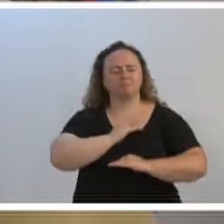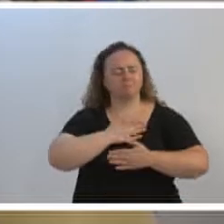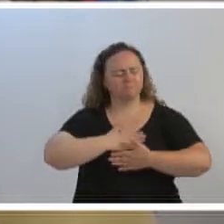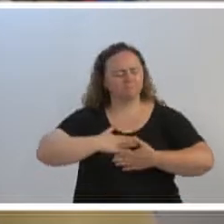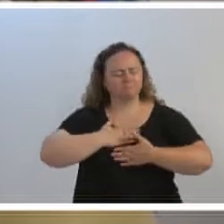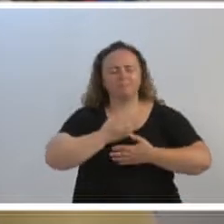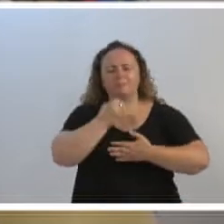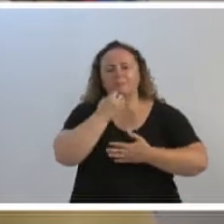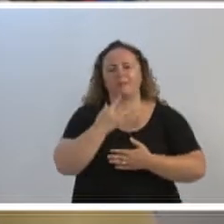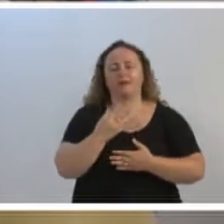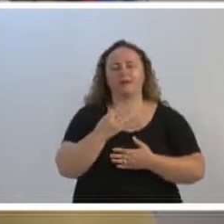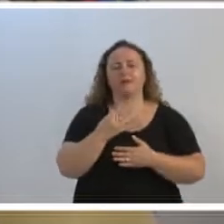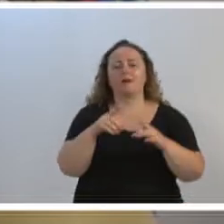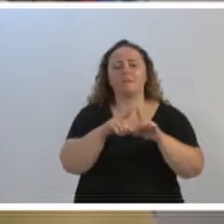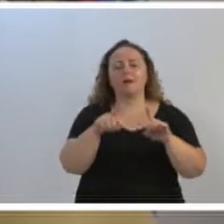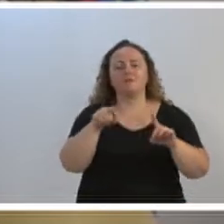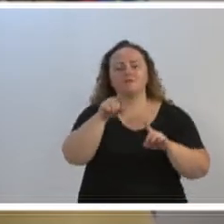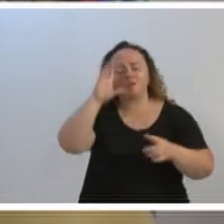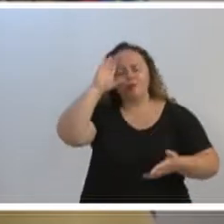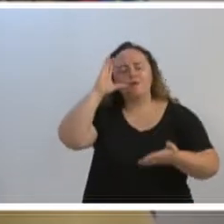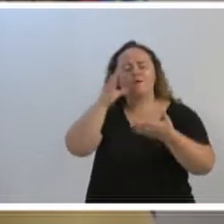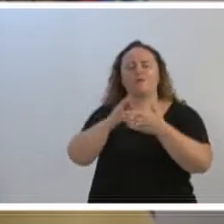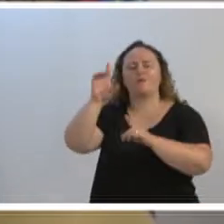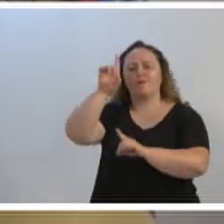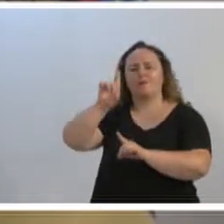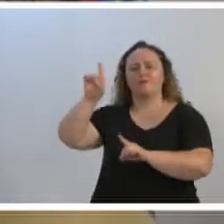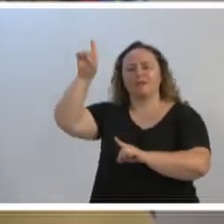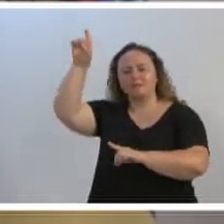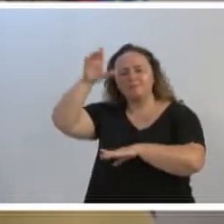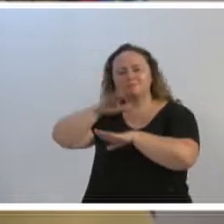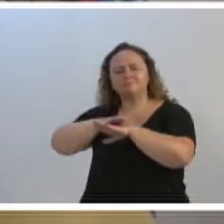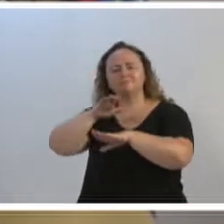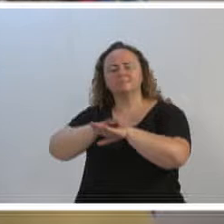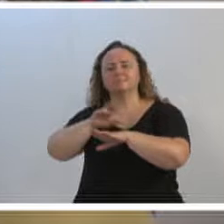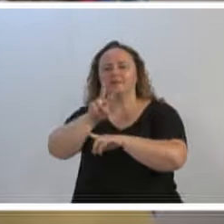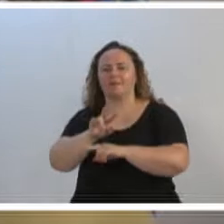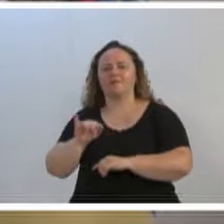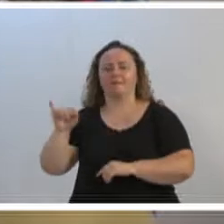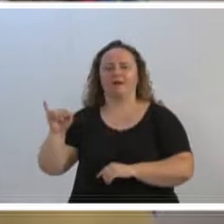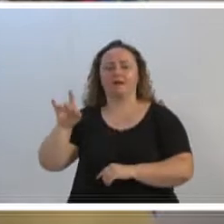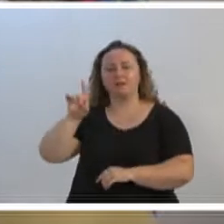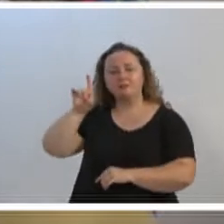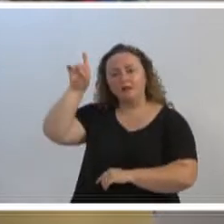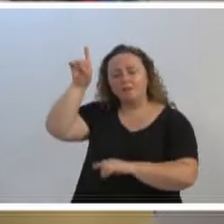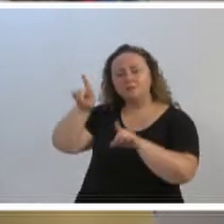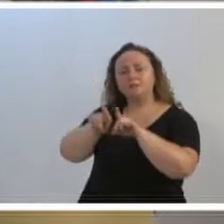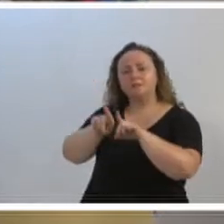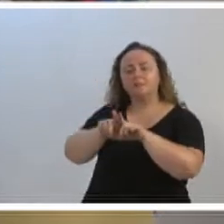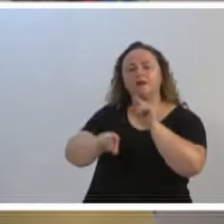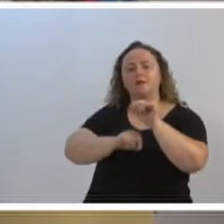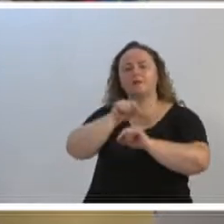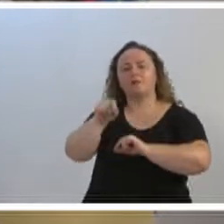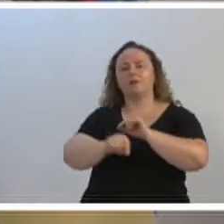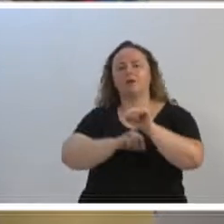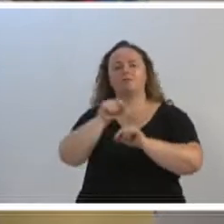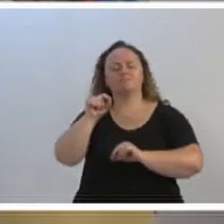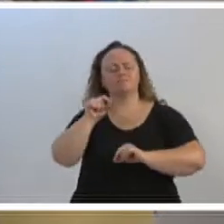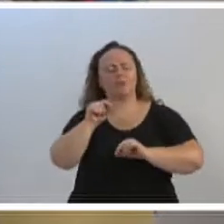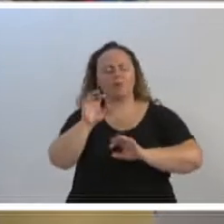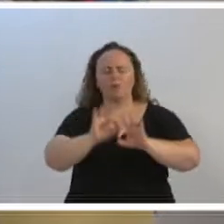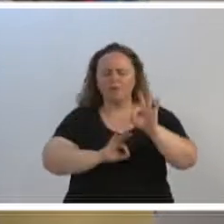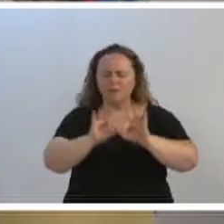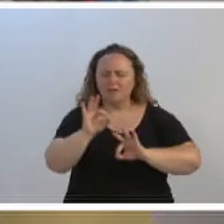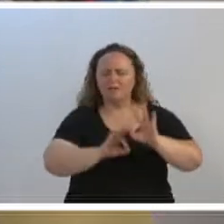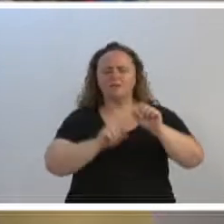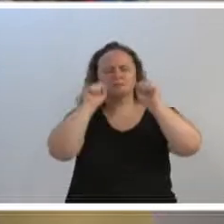Senhor. Confia nele e o mais ele fará. Fará sobressair a tua justiça com a luz e o